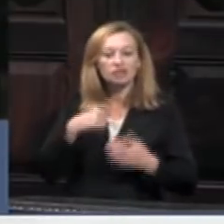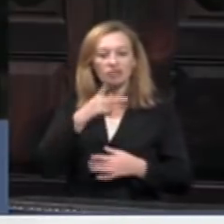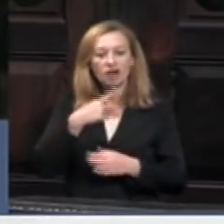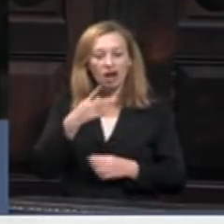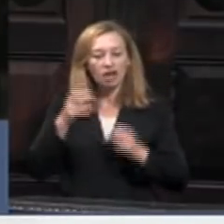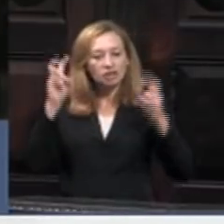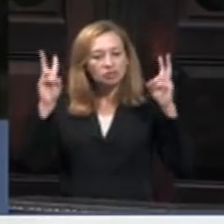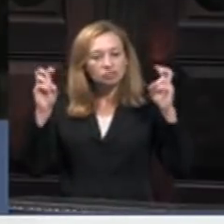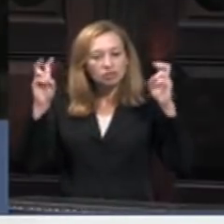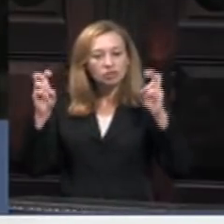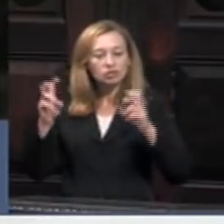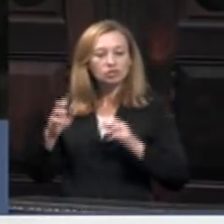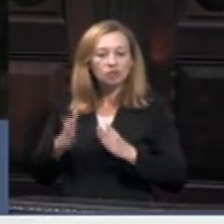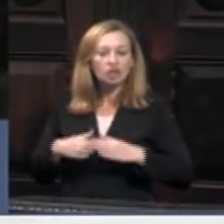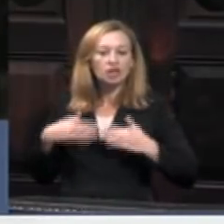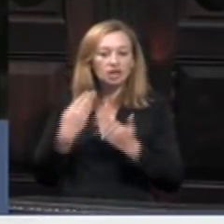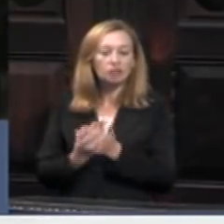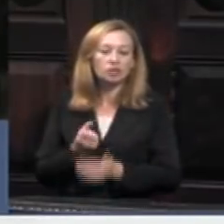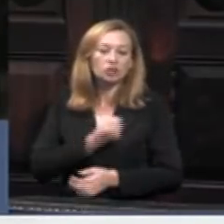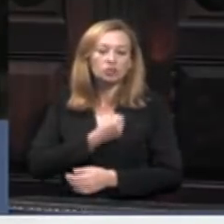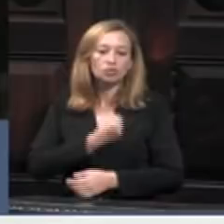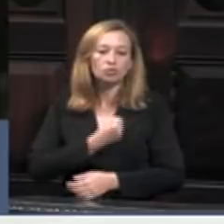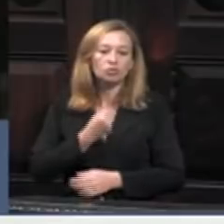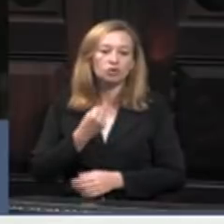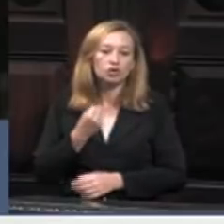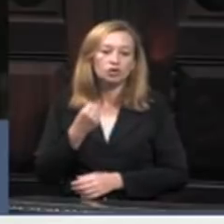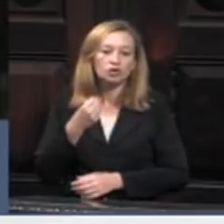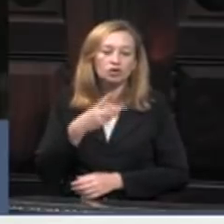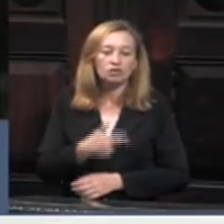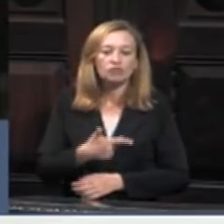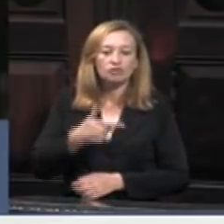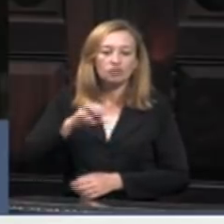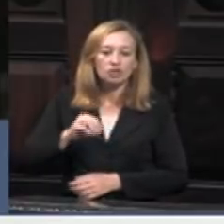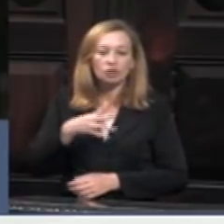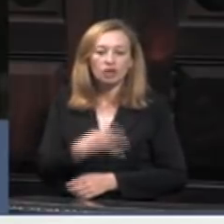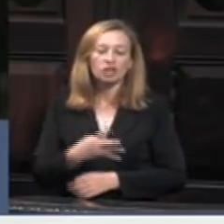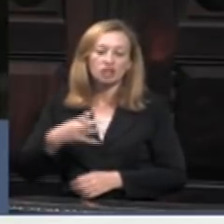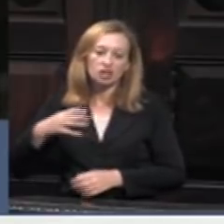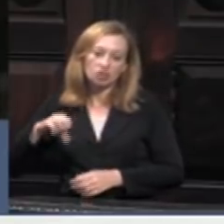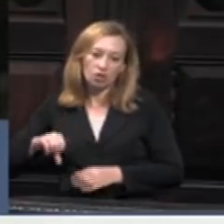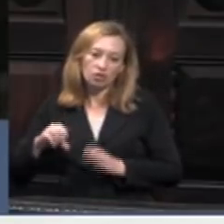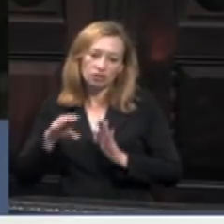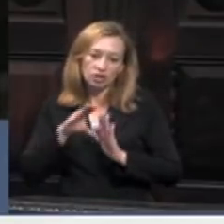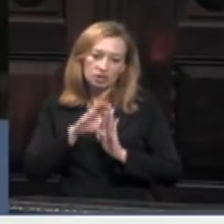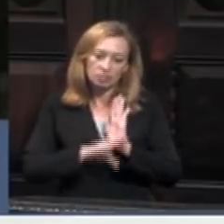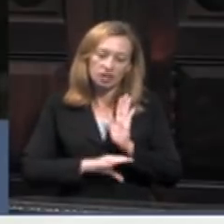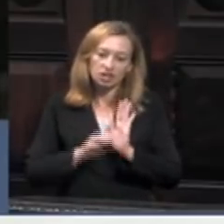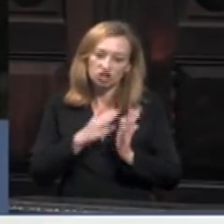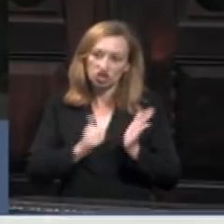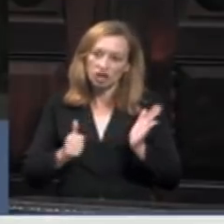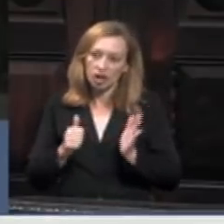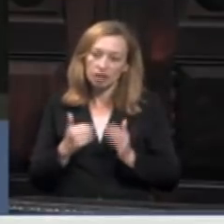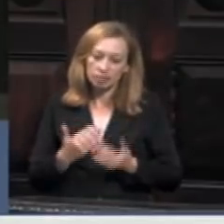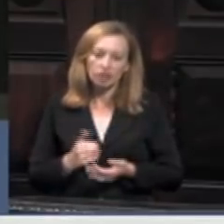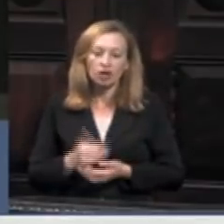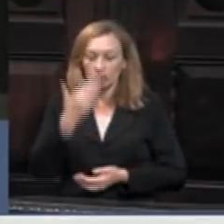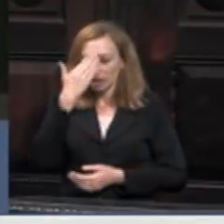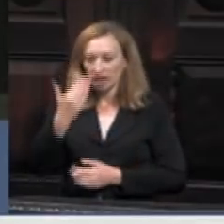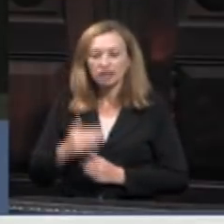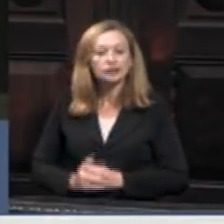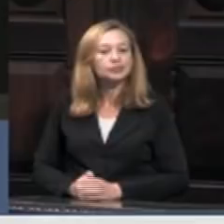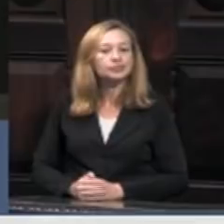do requerimento, a emenda número 2049, para retirar, por favor. A presidência agradece a Vossa Excelência. Deputado